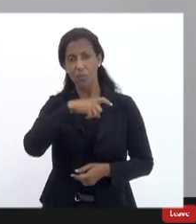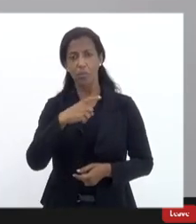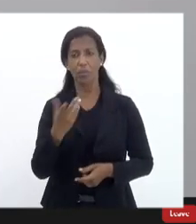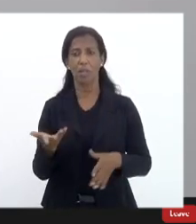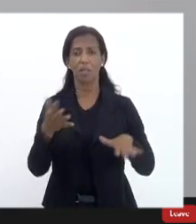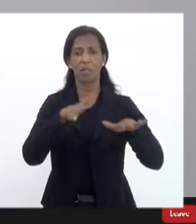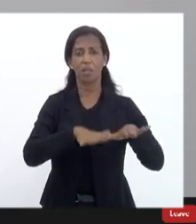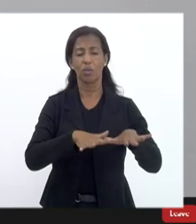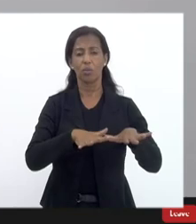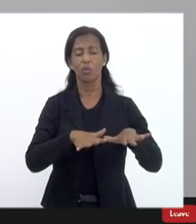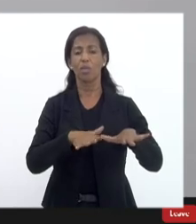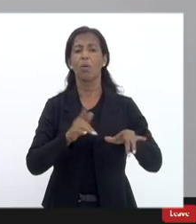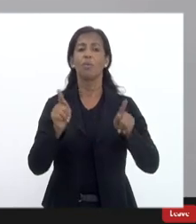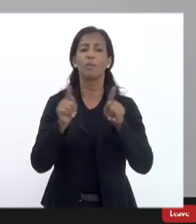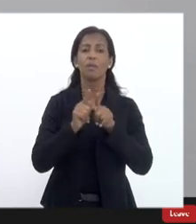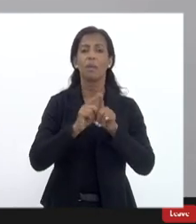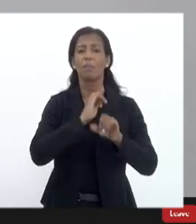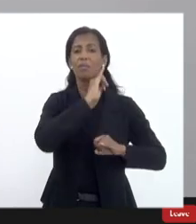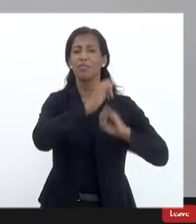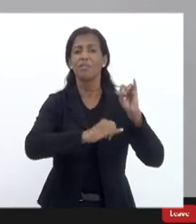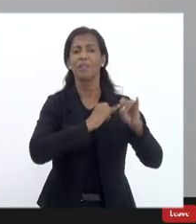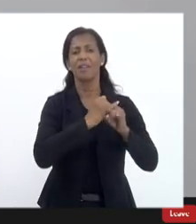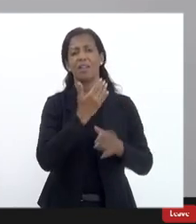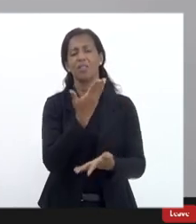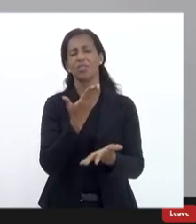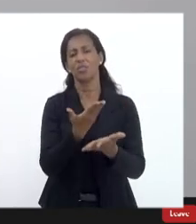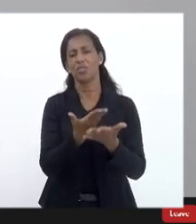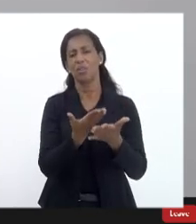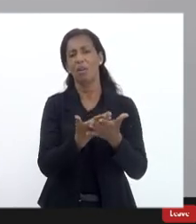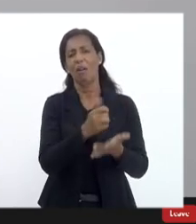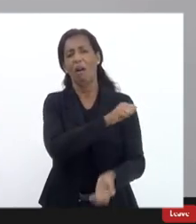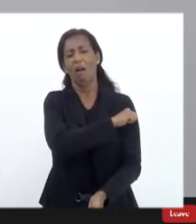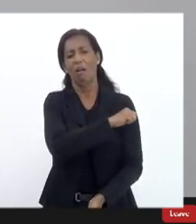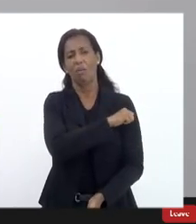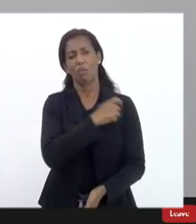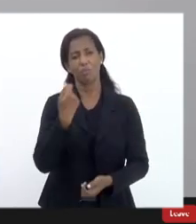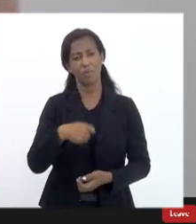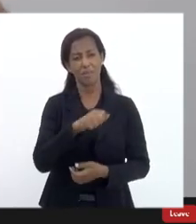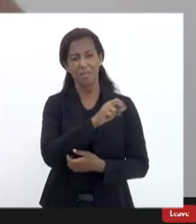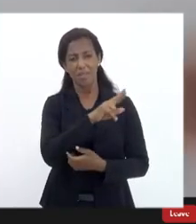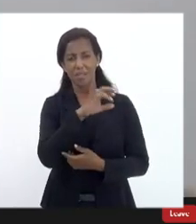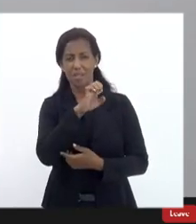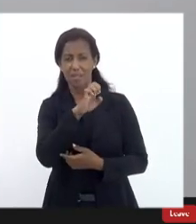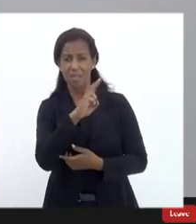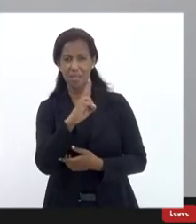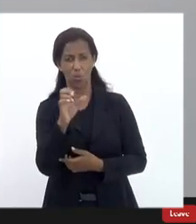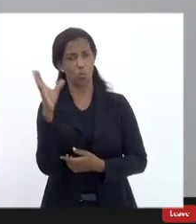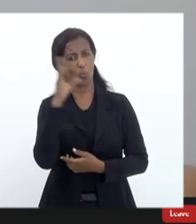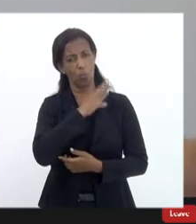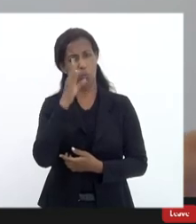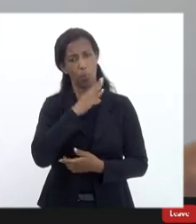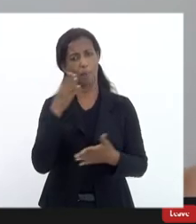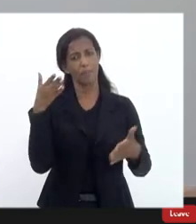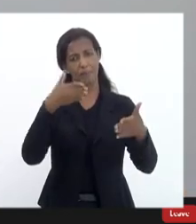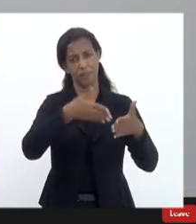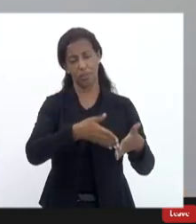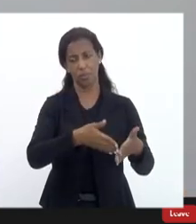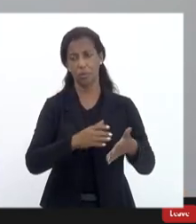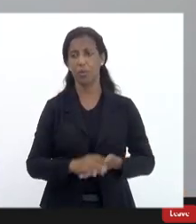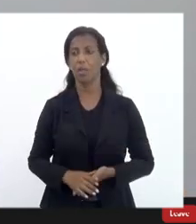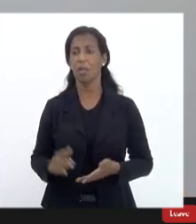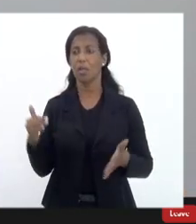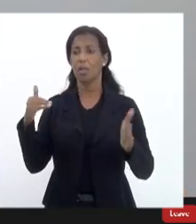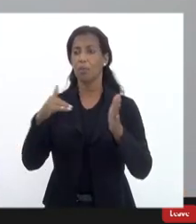inclusão digital dos nossos alunos, das redes públicas, e, portanto, é preciso que a SEDUC seja mais ágil nesse sentido. E, por último,